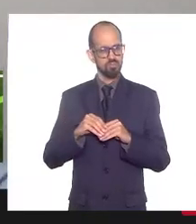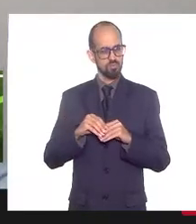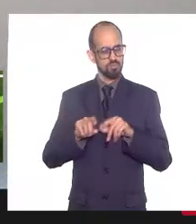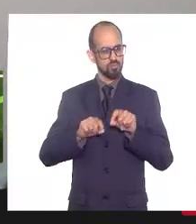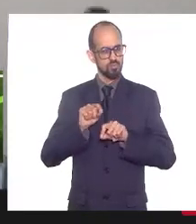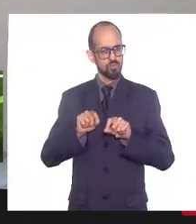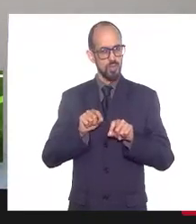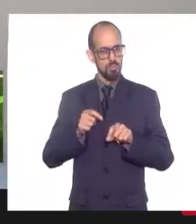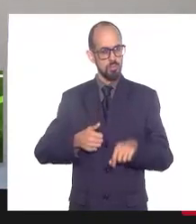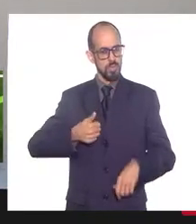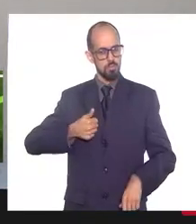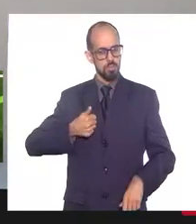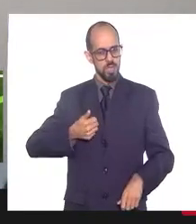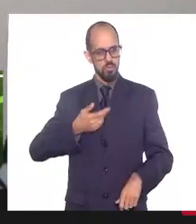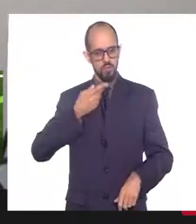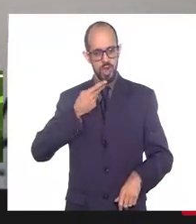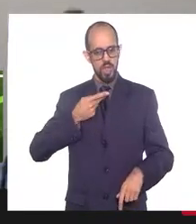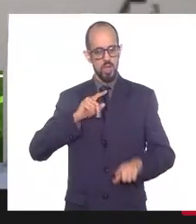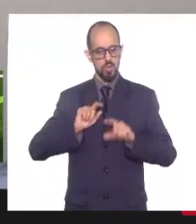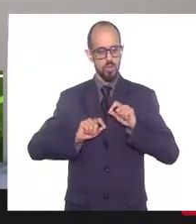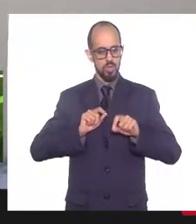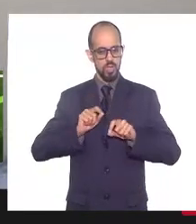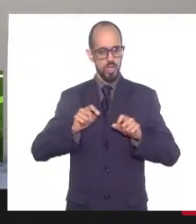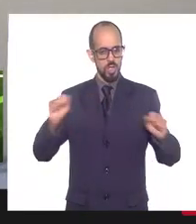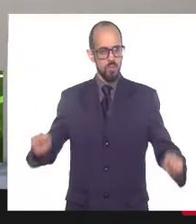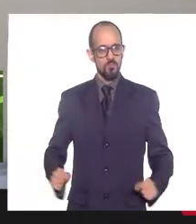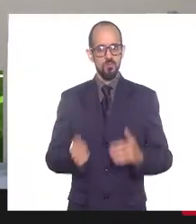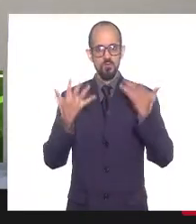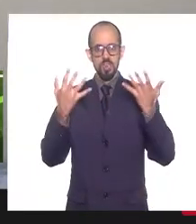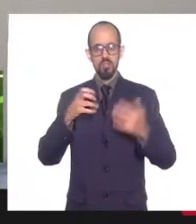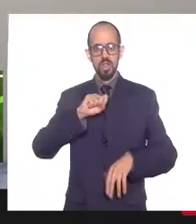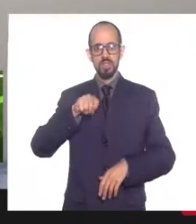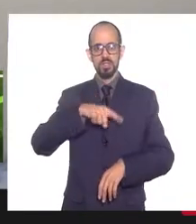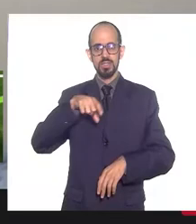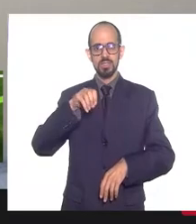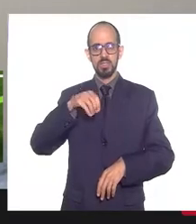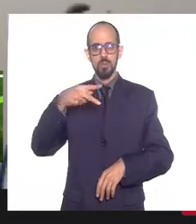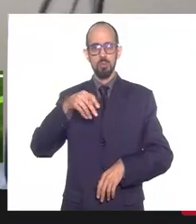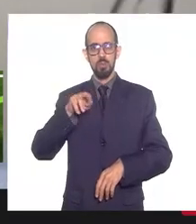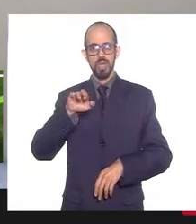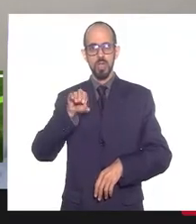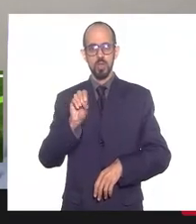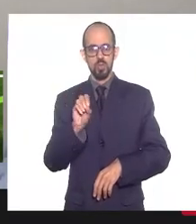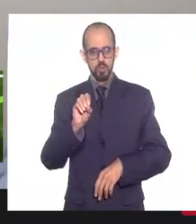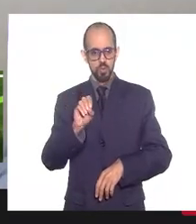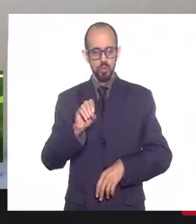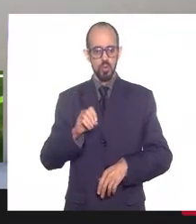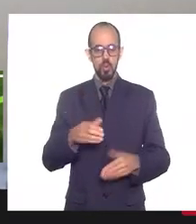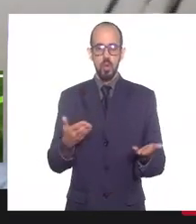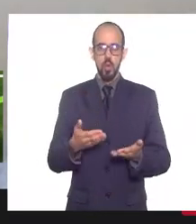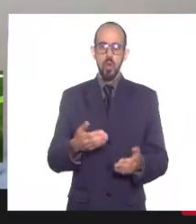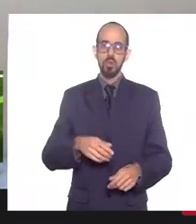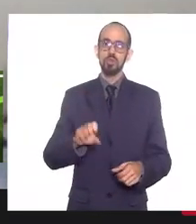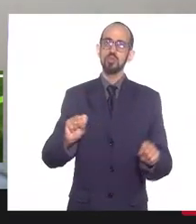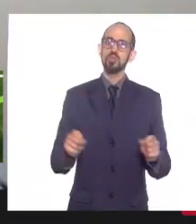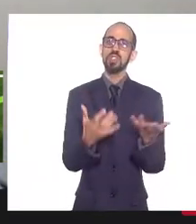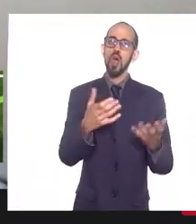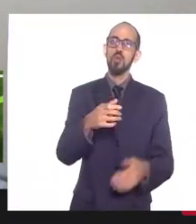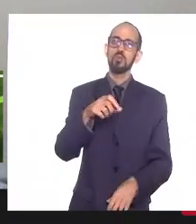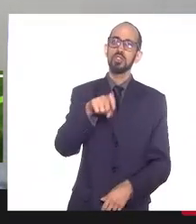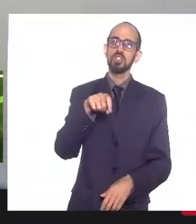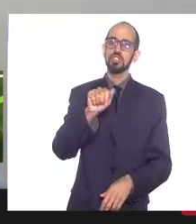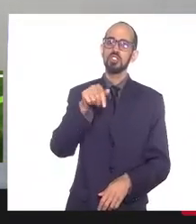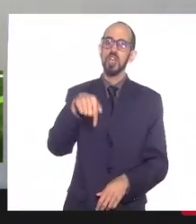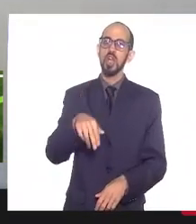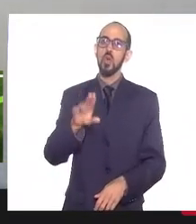claro, dizendo um viva São Pedro e um salve Xangô. Hoje, 29 de junho, é claro que a gente precisa fazer